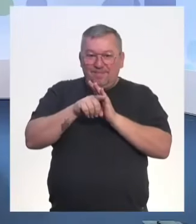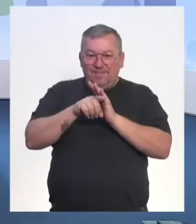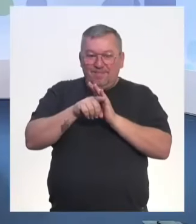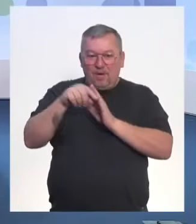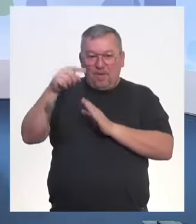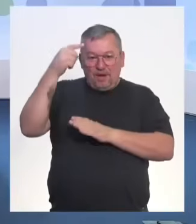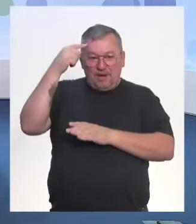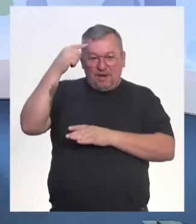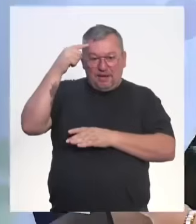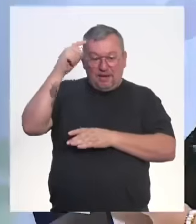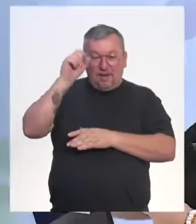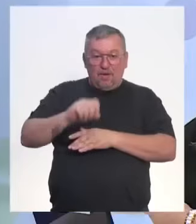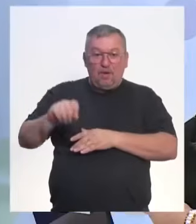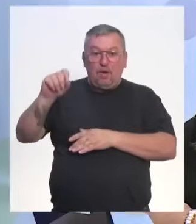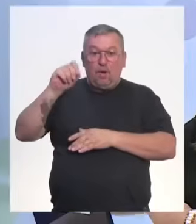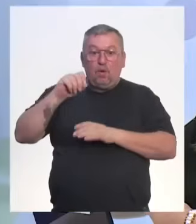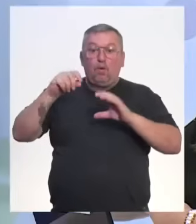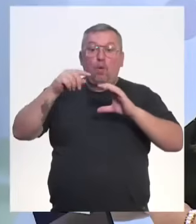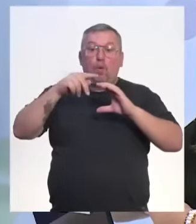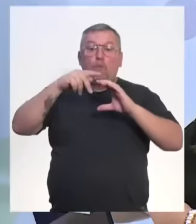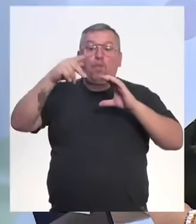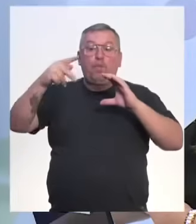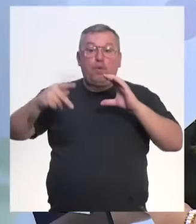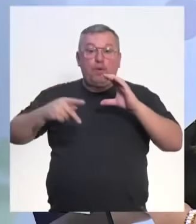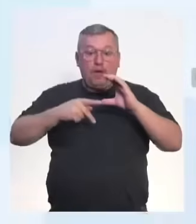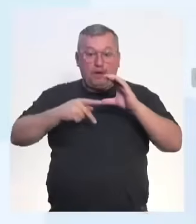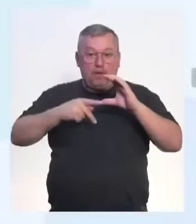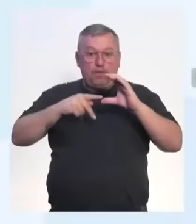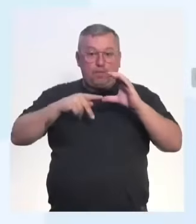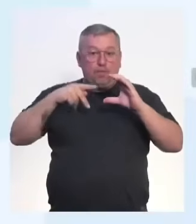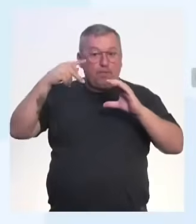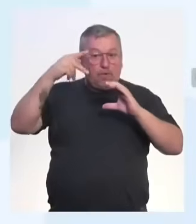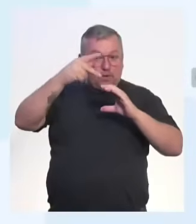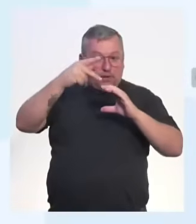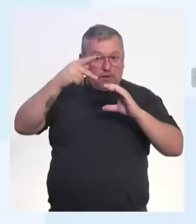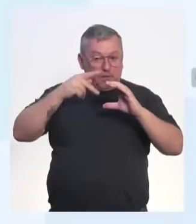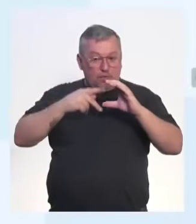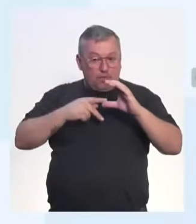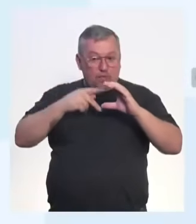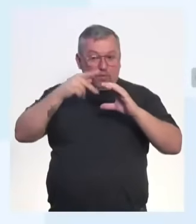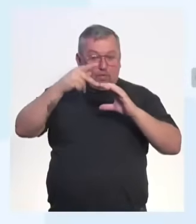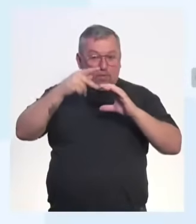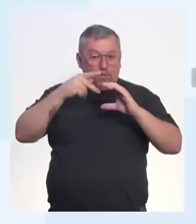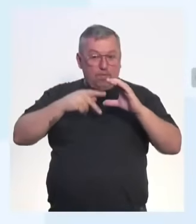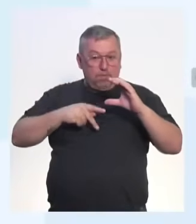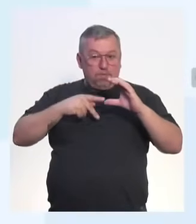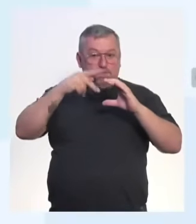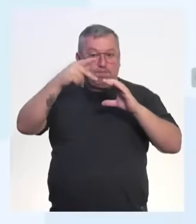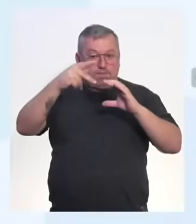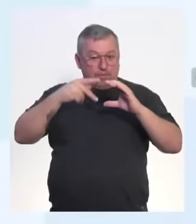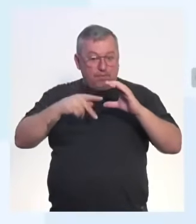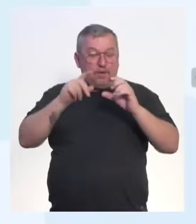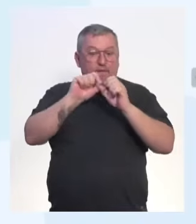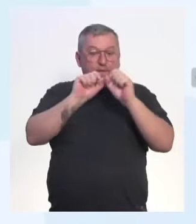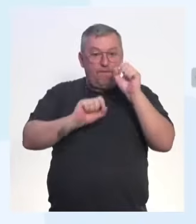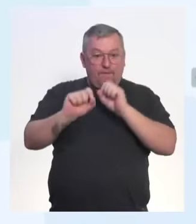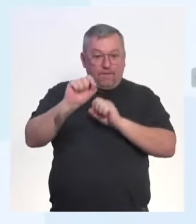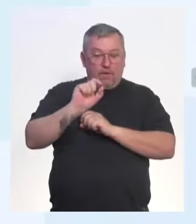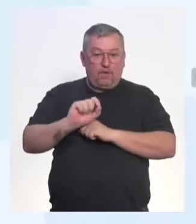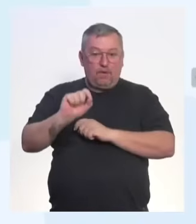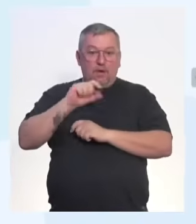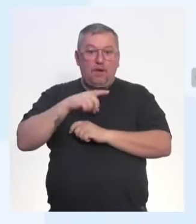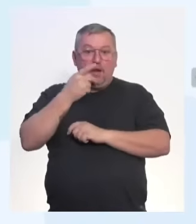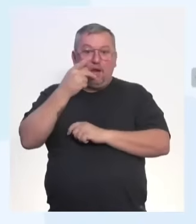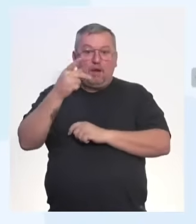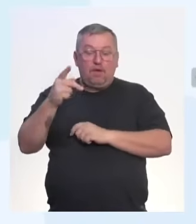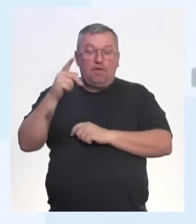ideia aqui dos poliedros, vou até pedir de novo para o diretor colocar na telinha para vocês. Então, os poliedros aí então, são formados, né, que a gente chama